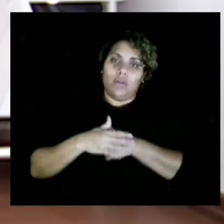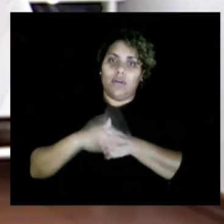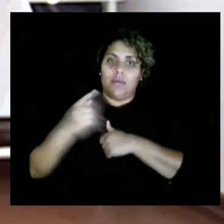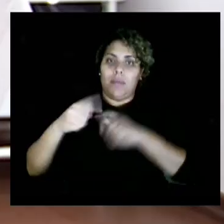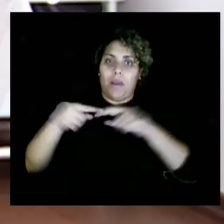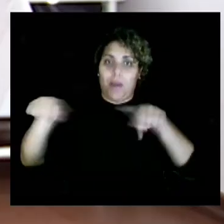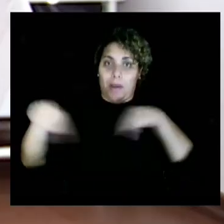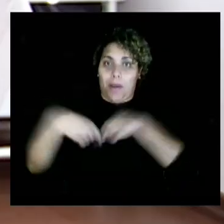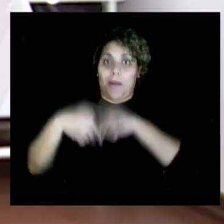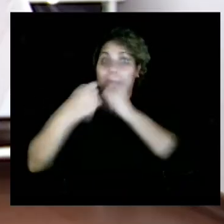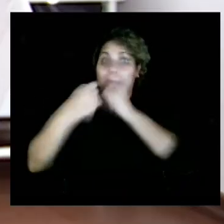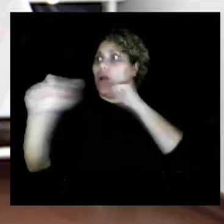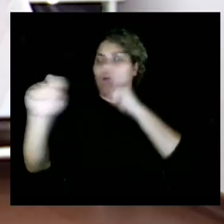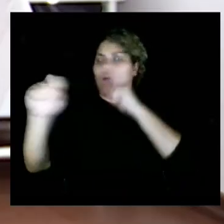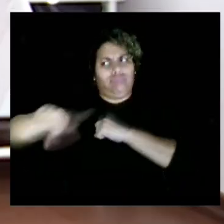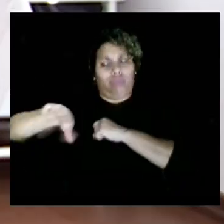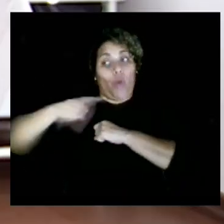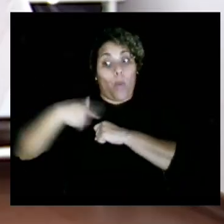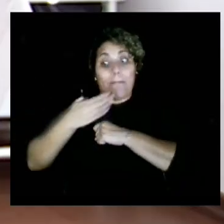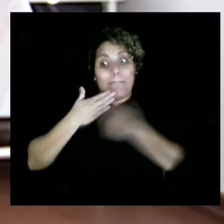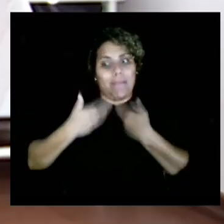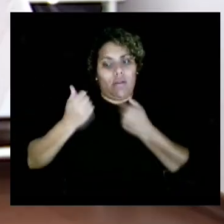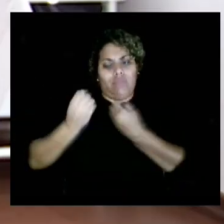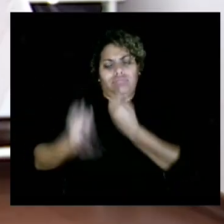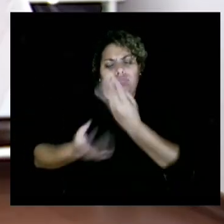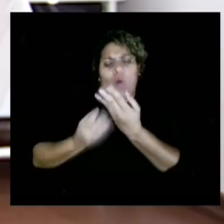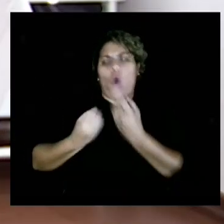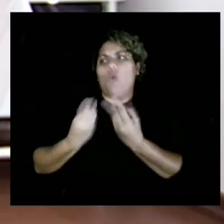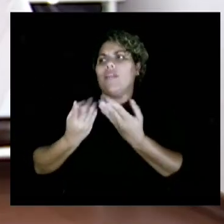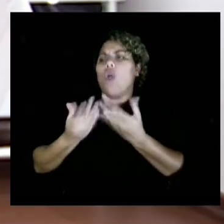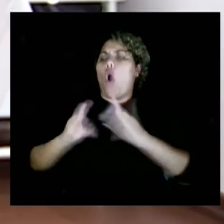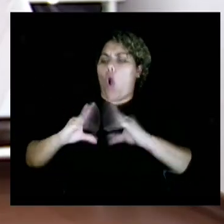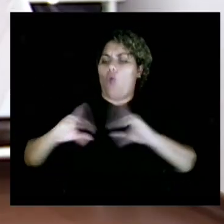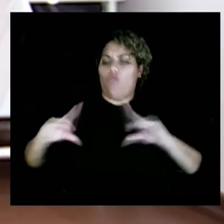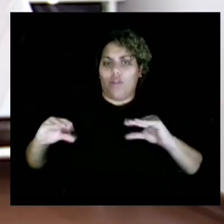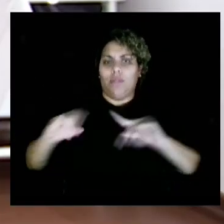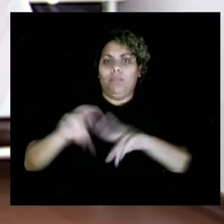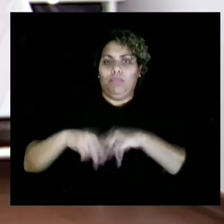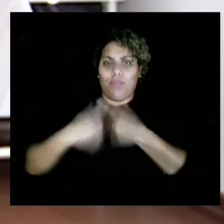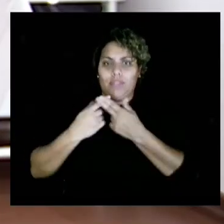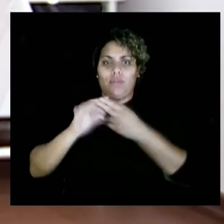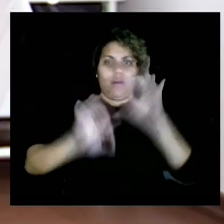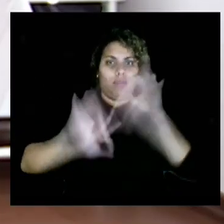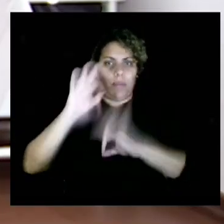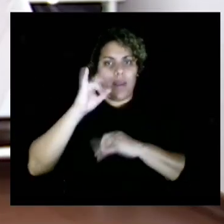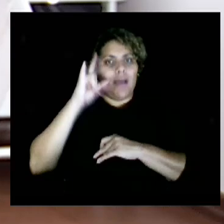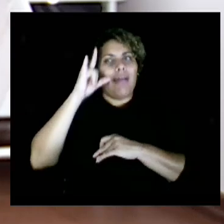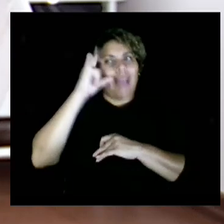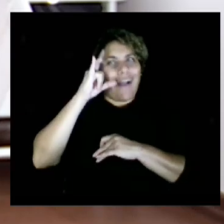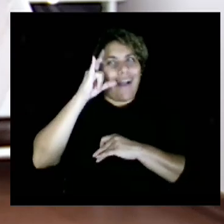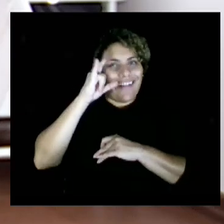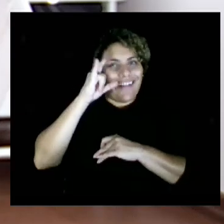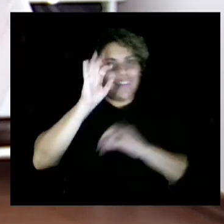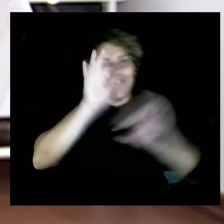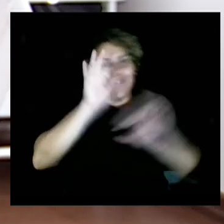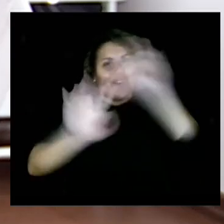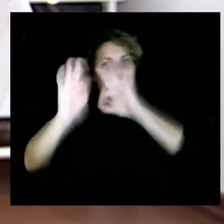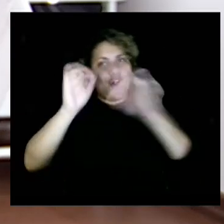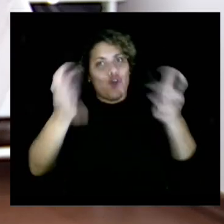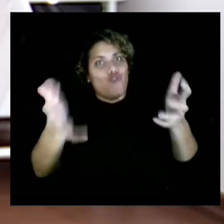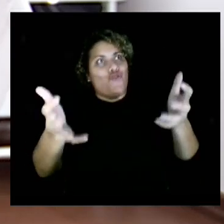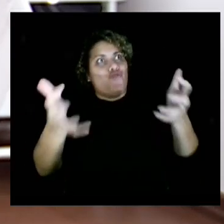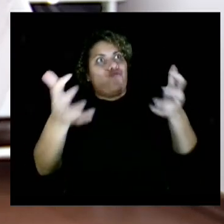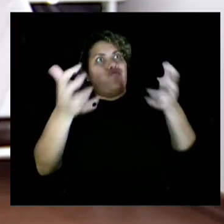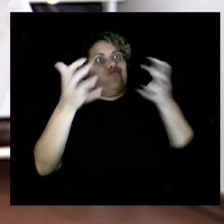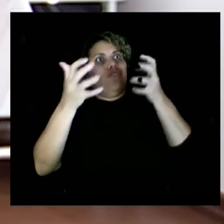E aí depois eu precisei do Instagramável, que elas querem, né? Querem postar, que